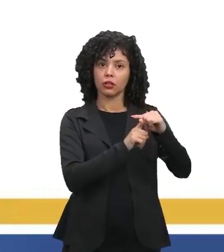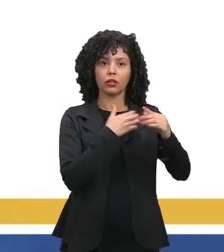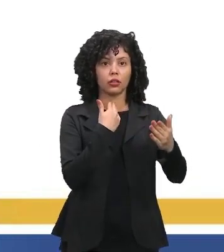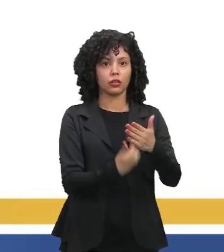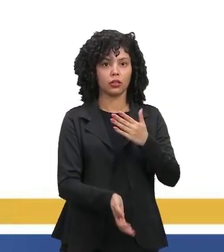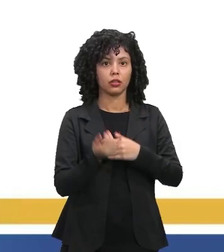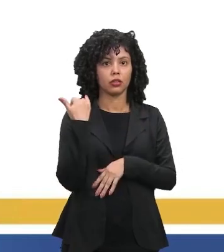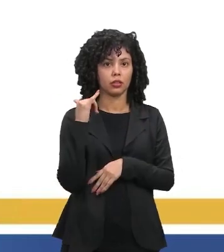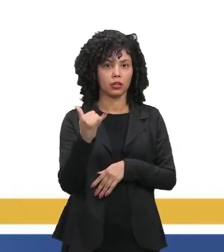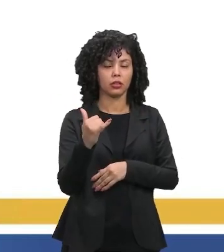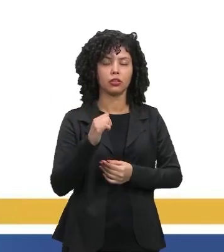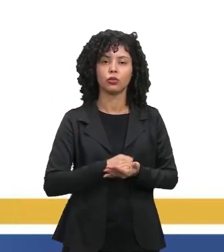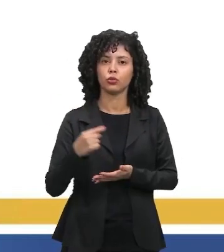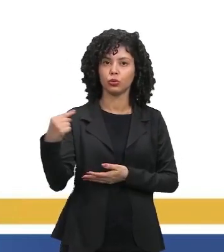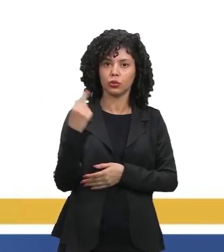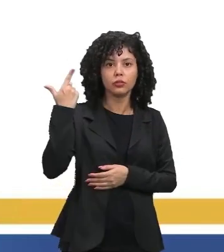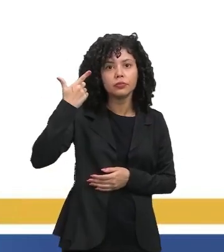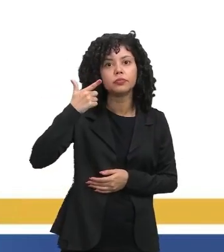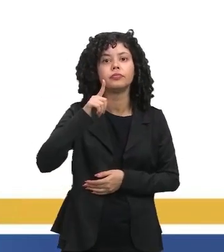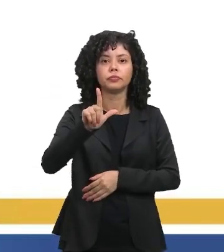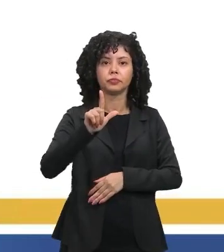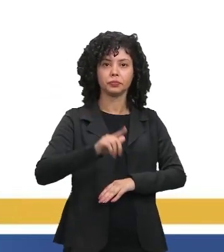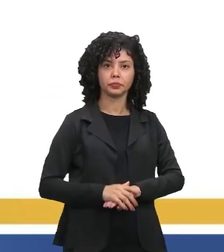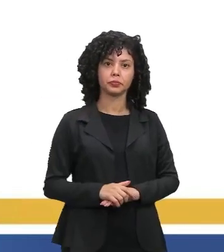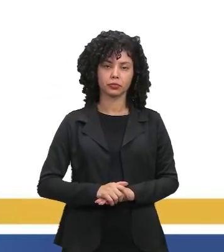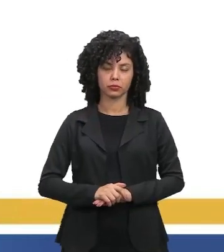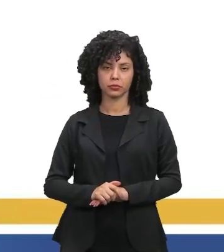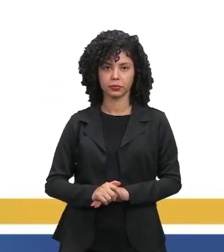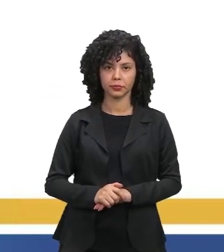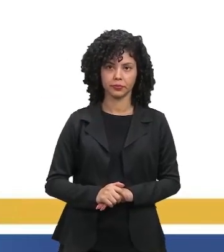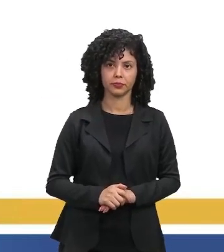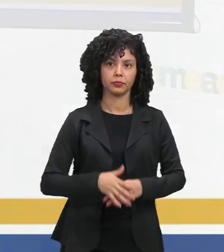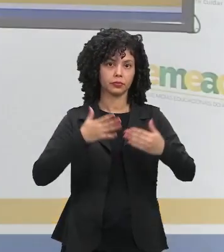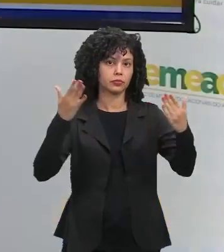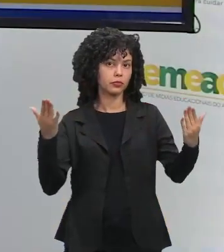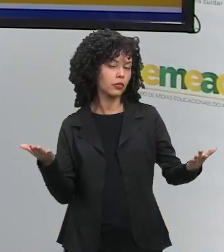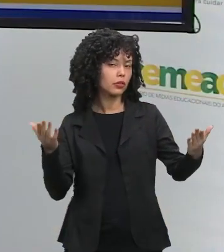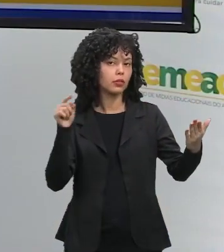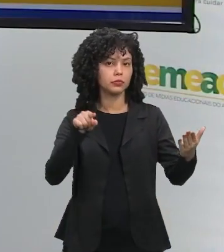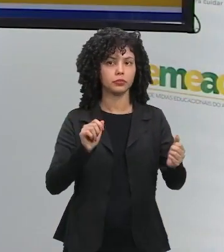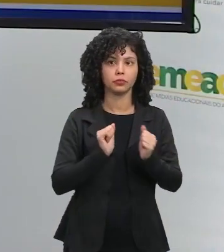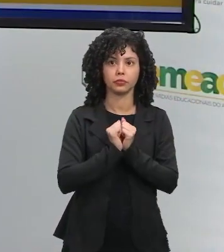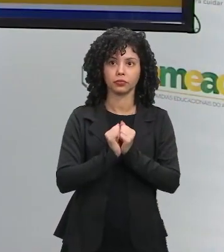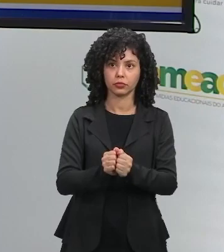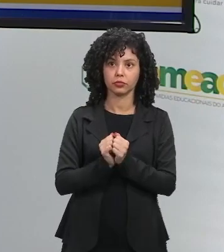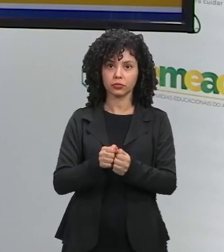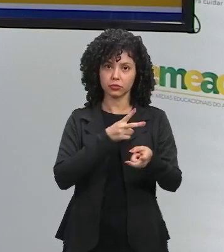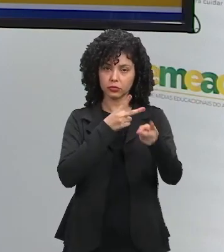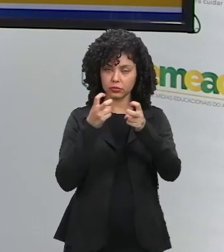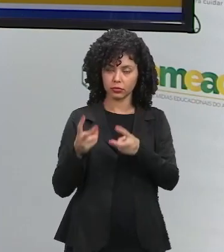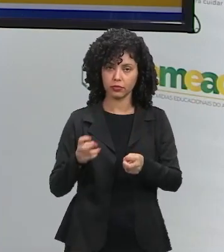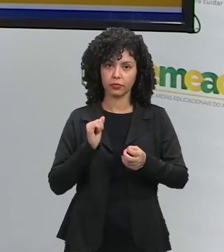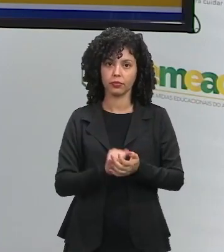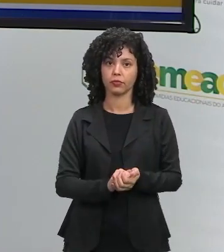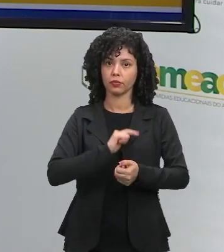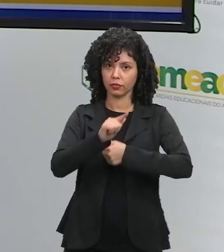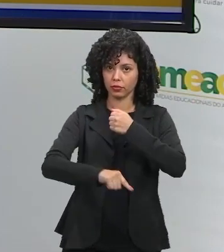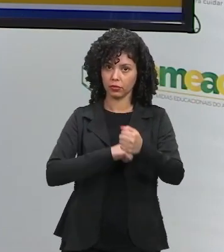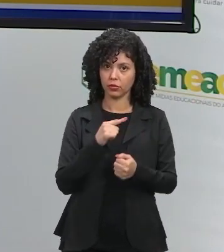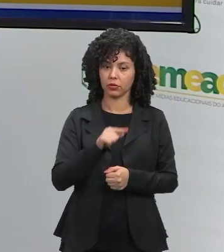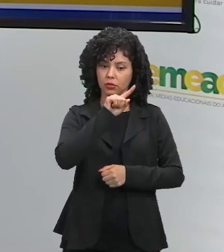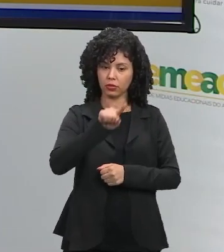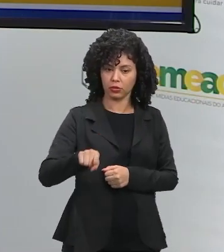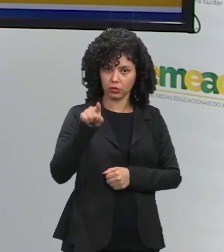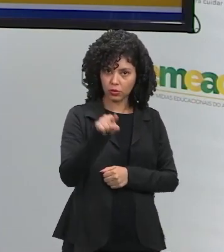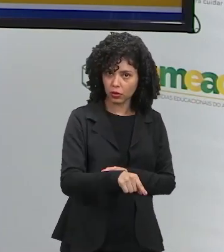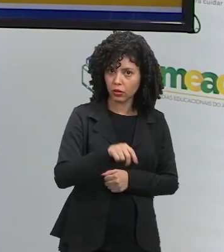perde elétrons. Negativa é quando ganha elétrons. Então, aqui comigo, é só você observar o seguinte. Um átomo, ele está